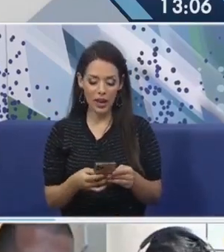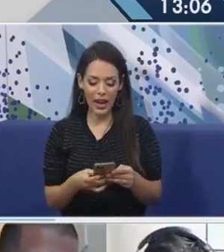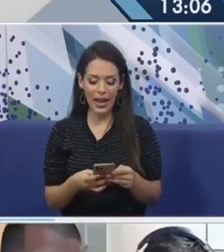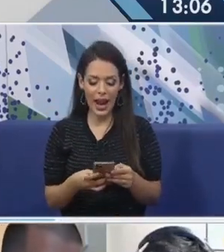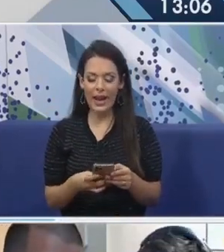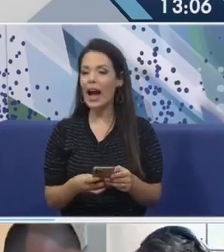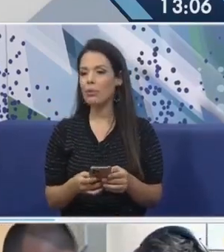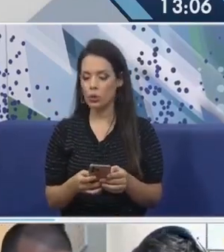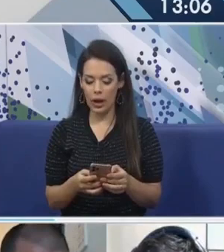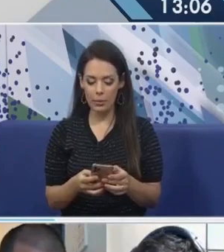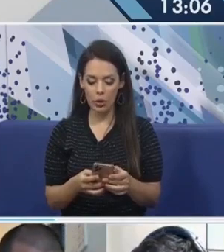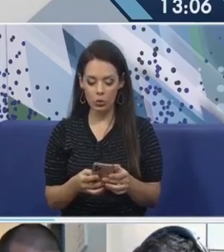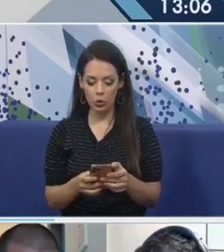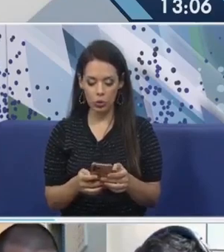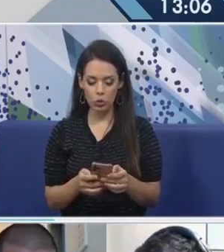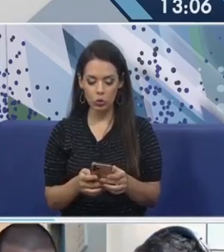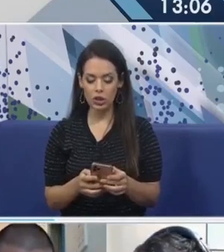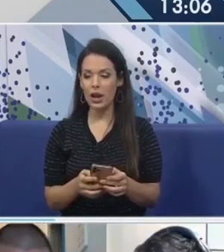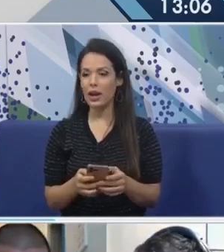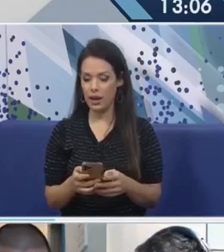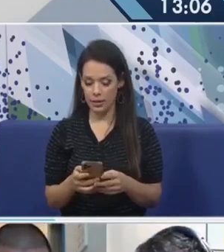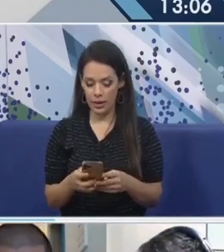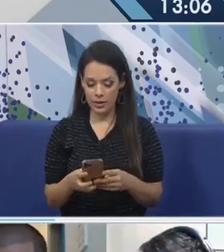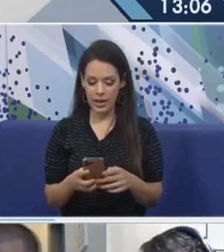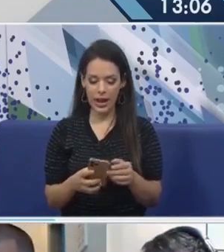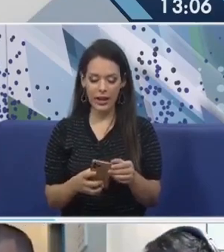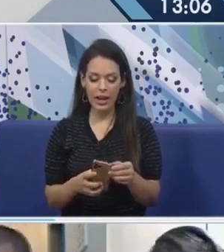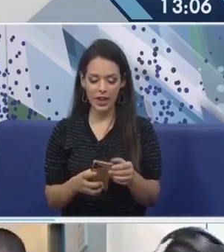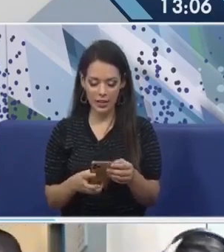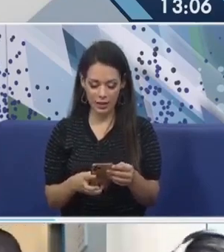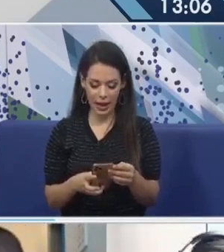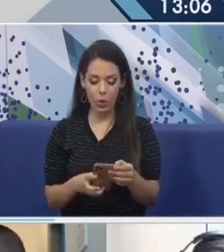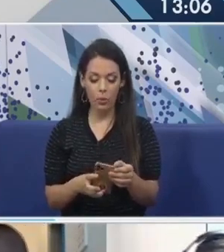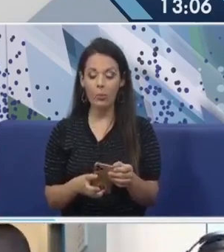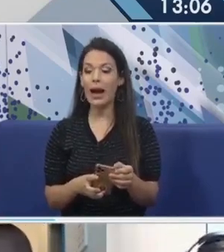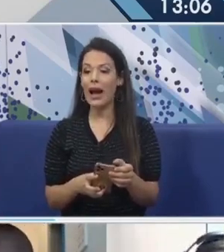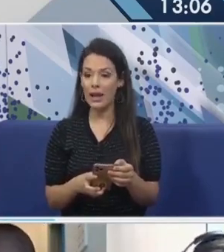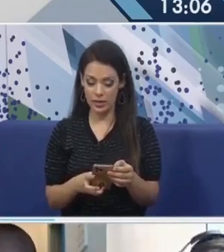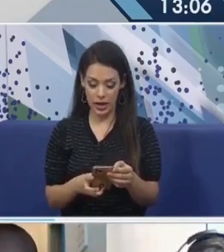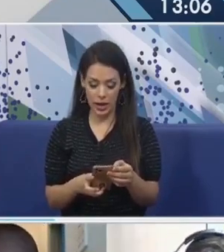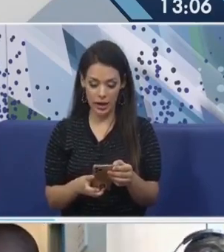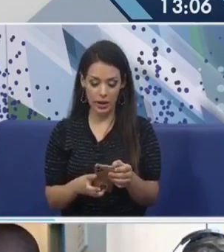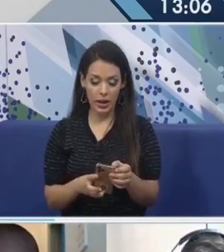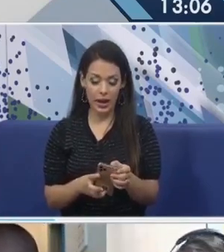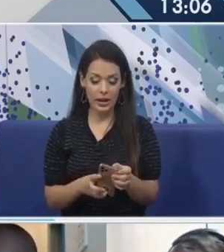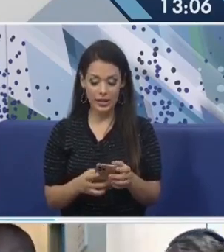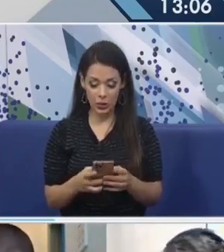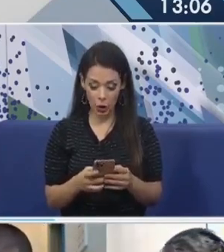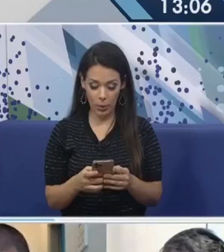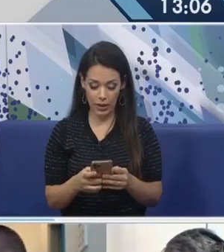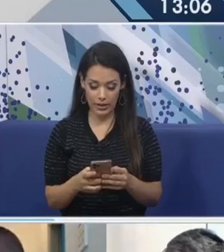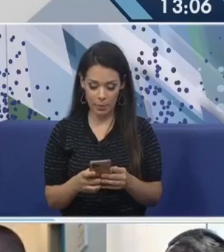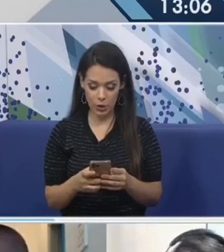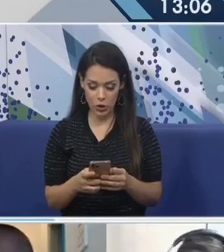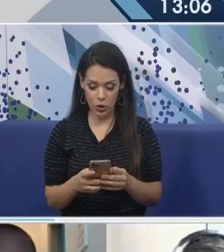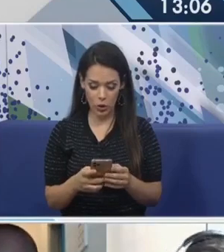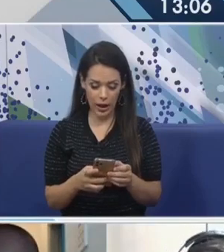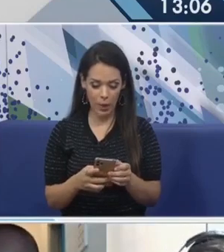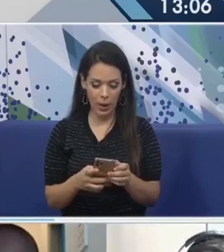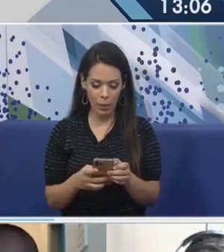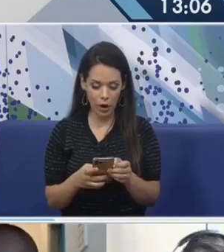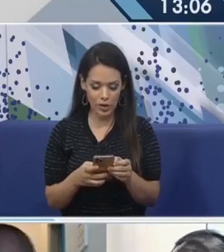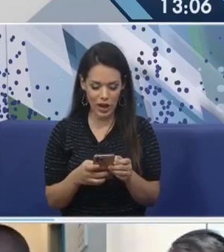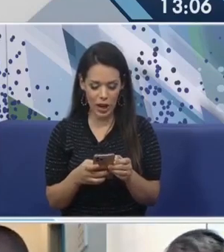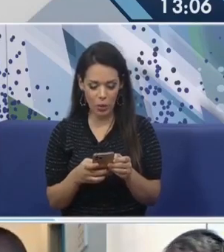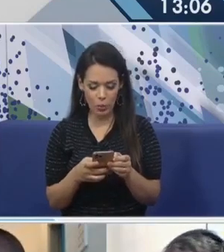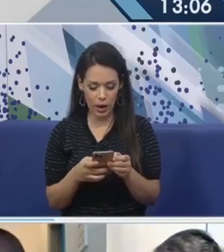vamos ver quem é a Gabi no do Instagram? Será que ele vai tentar comprar esse nome dessa pessoa? É, difícil, é